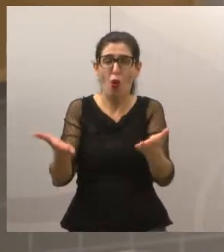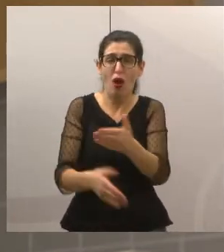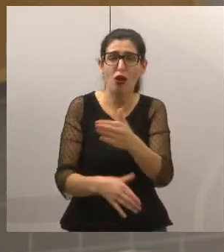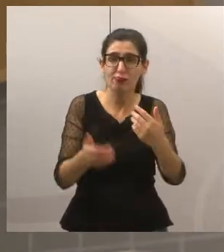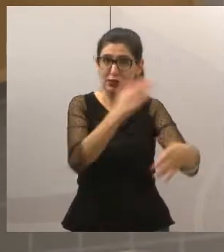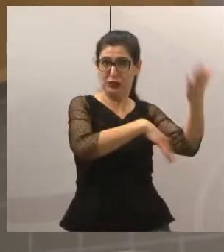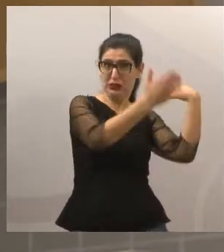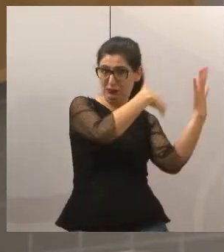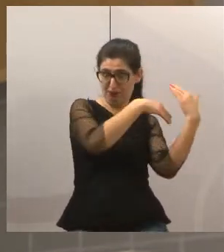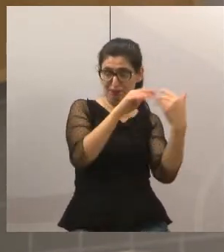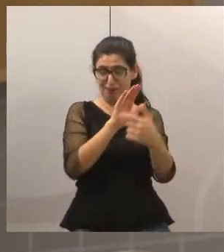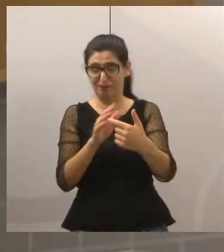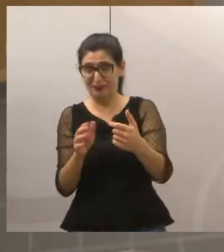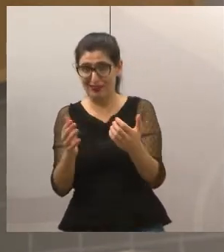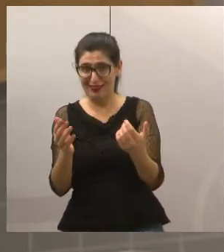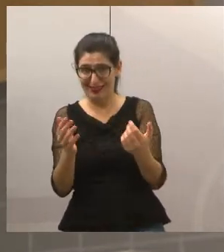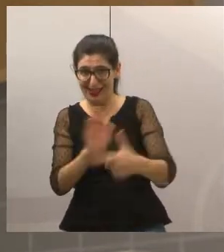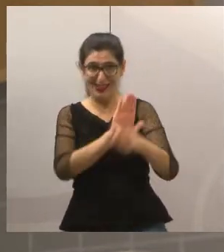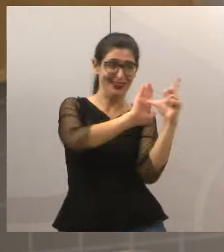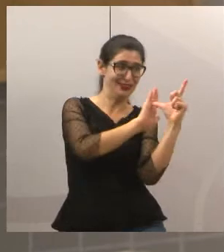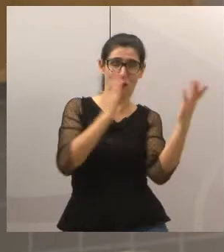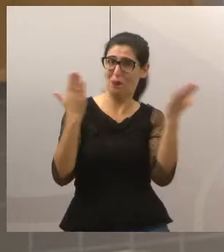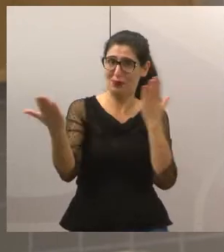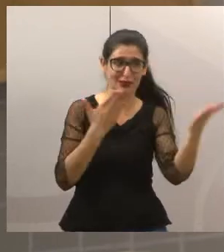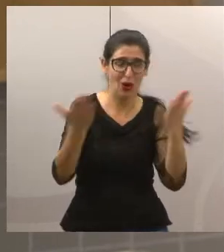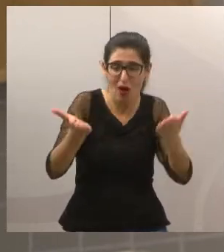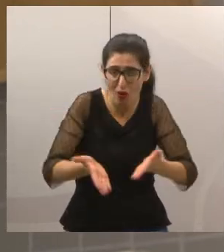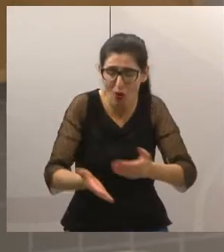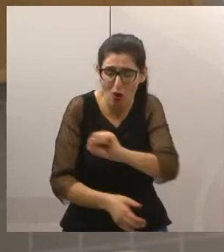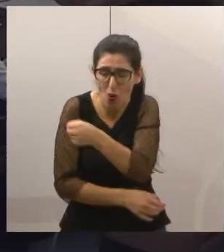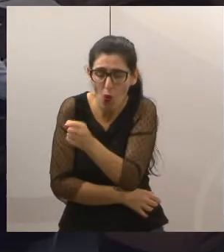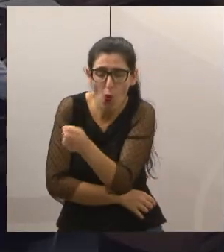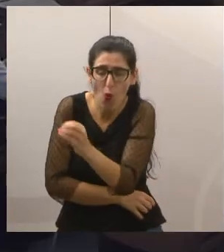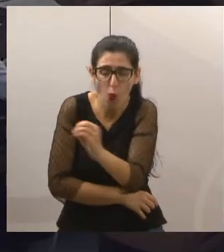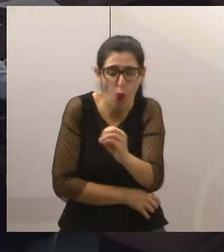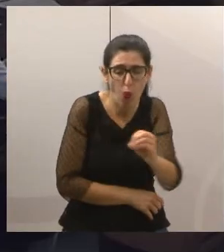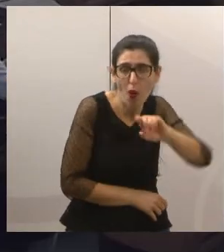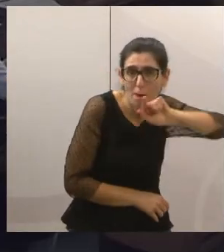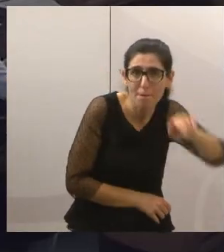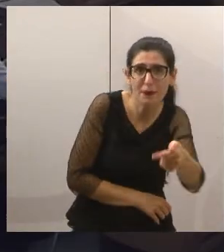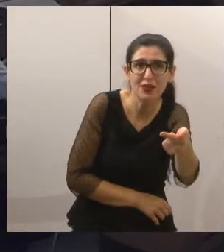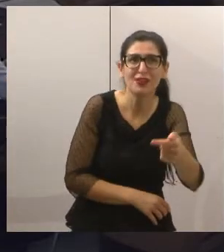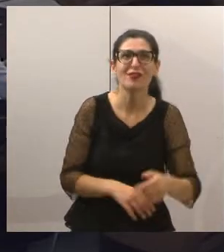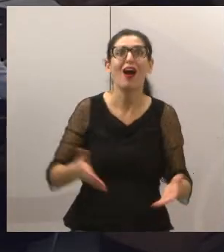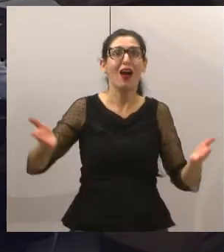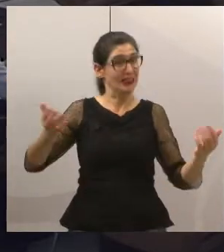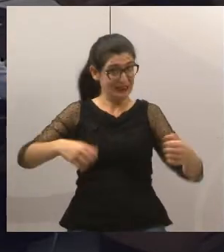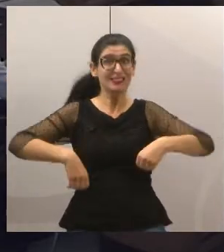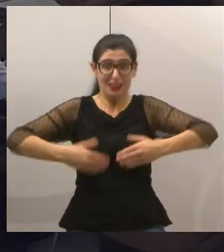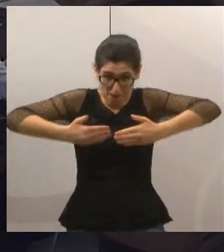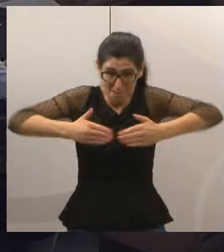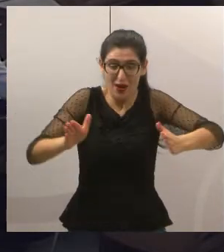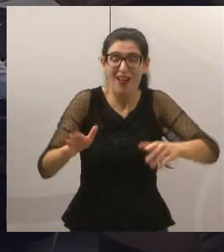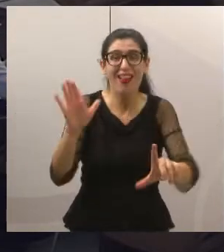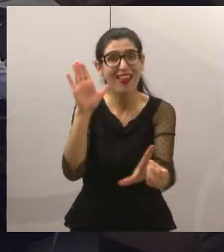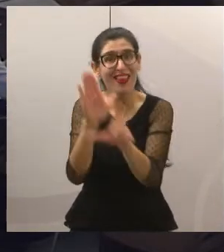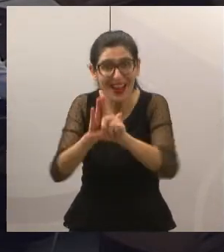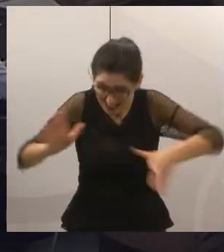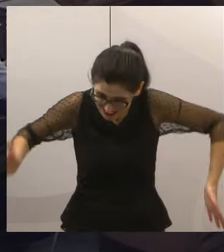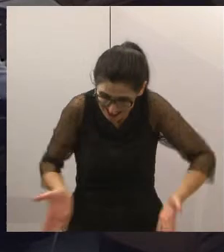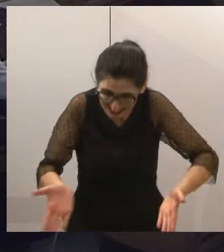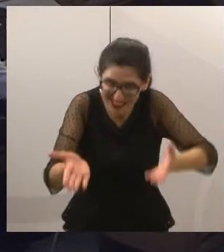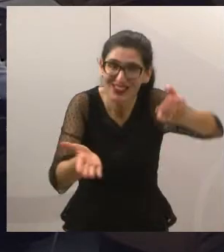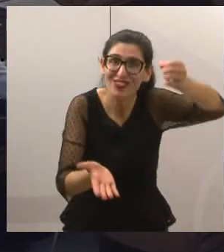volume considerável aí. Então, dá um alô para os artistas da cidade, que está aberta essa lei de incentivo, que é uma forma de